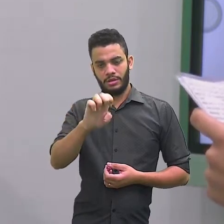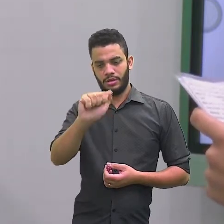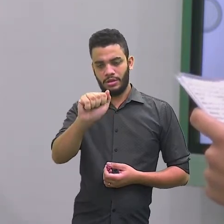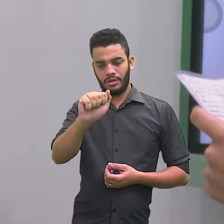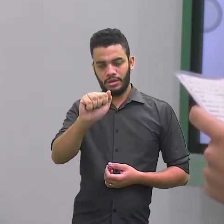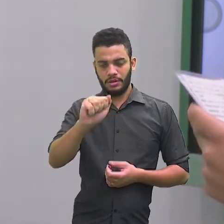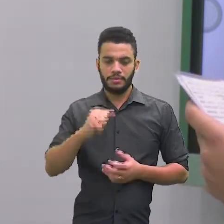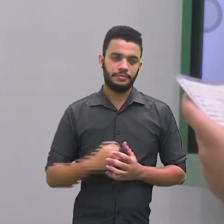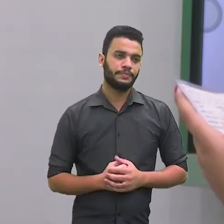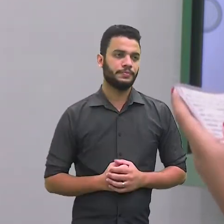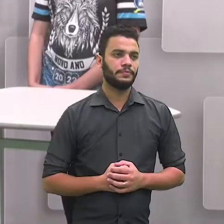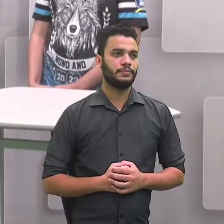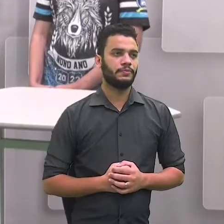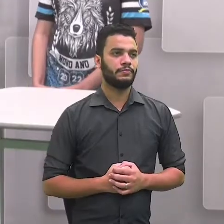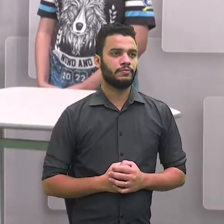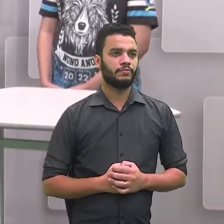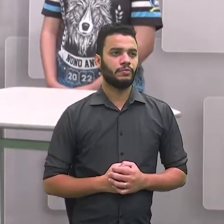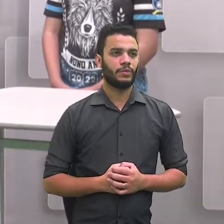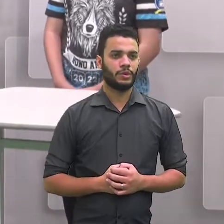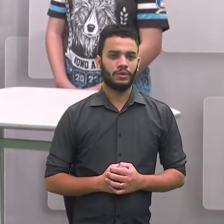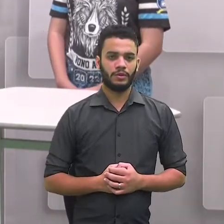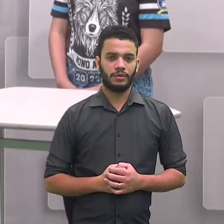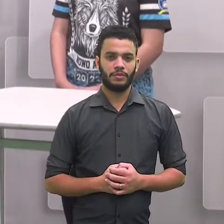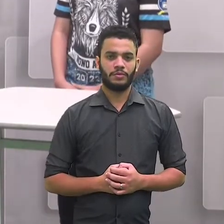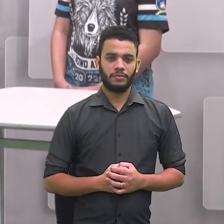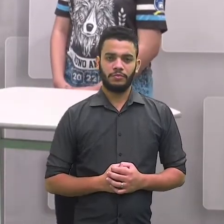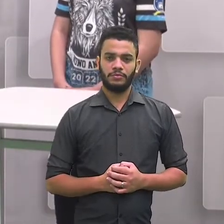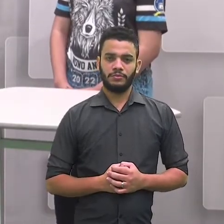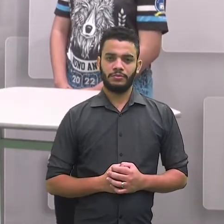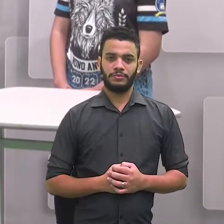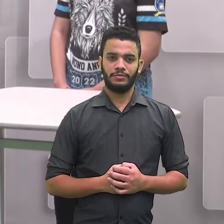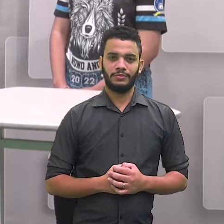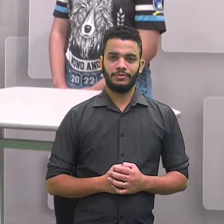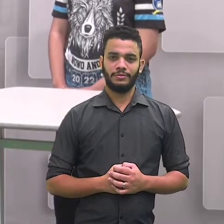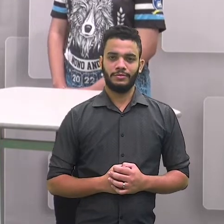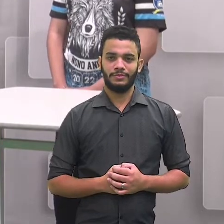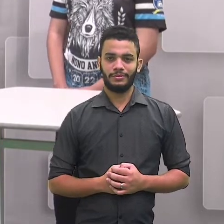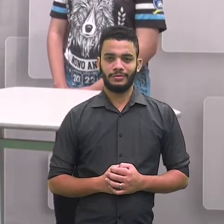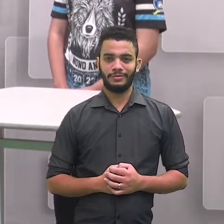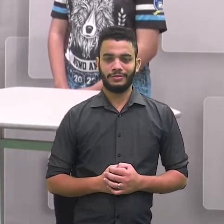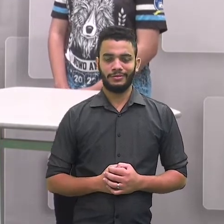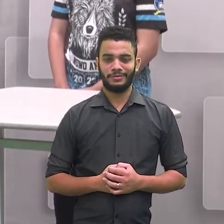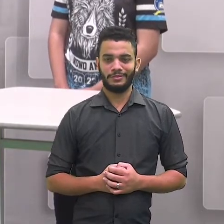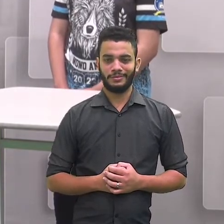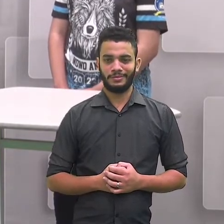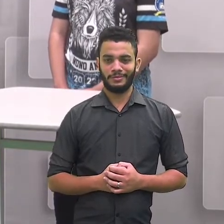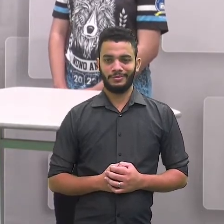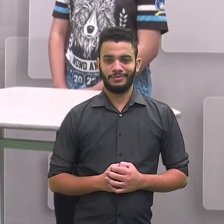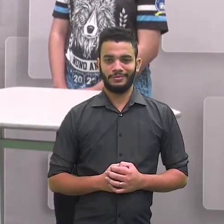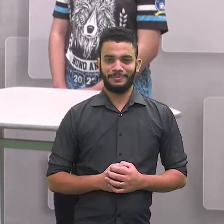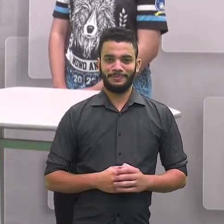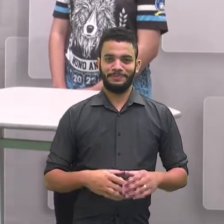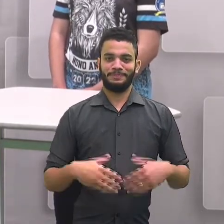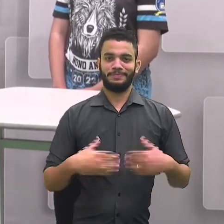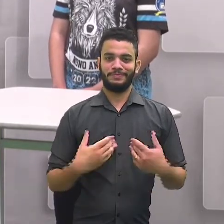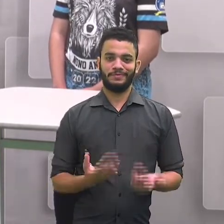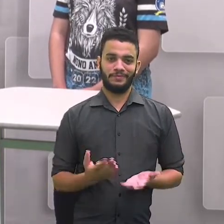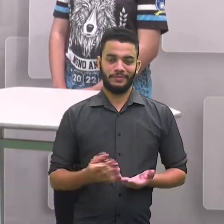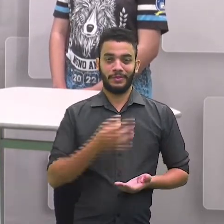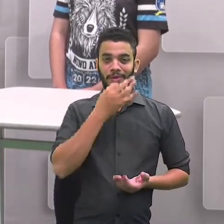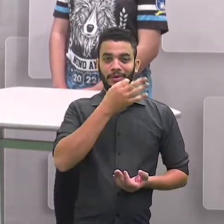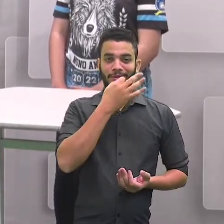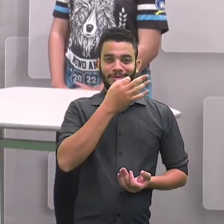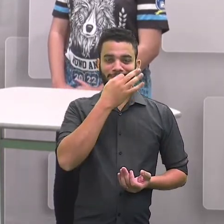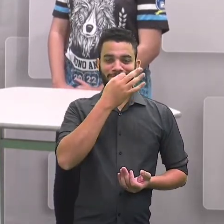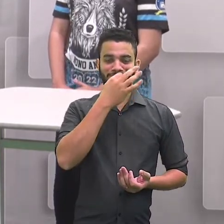N-E-A. Subterrânea. Que é isso, meu filho? Calma. E aí, gente, será que ela acertou? Que